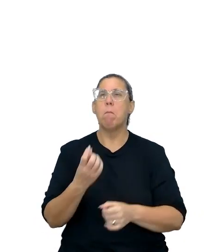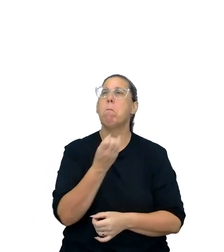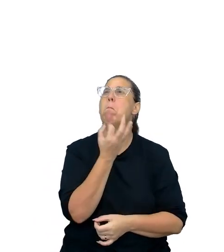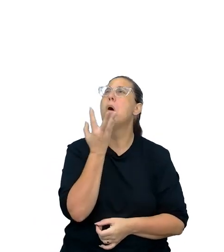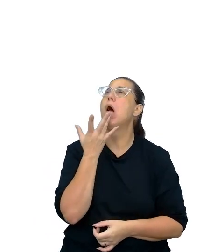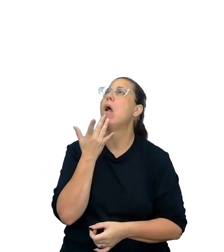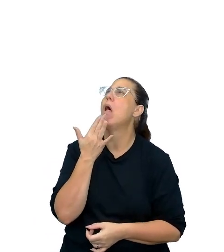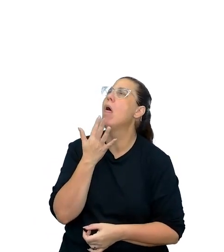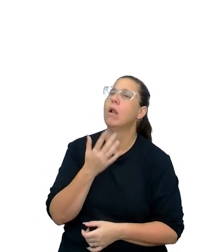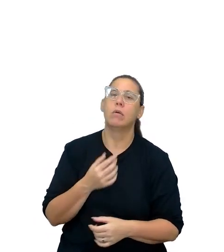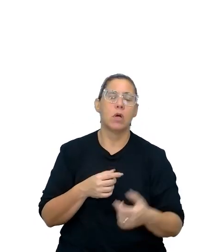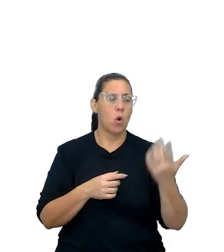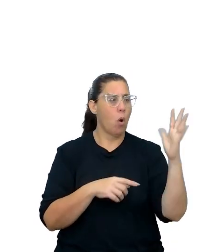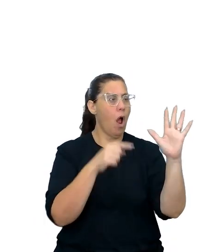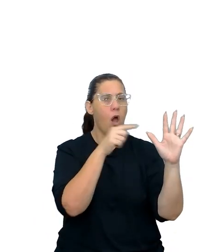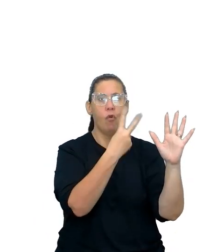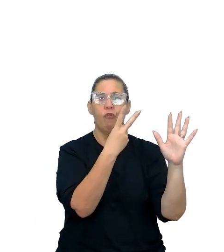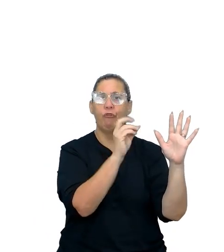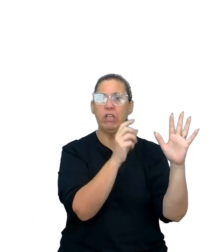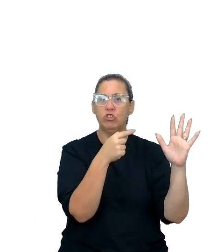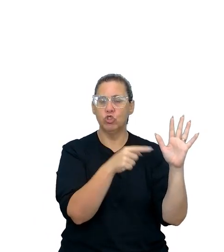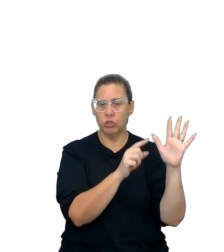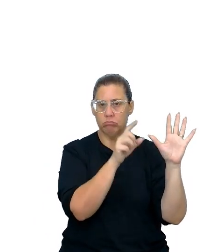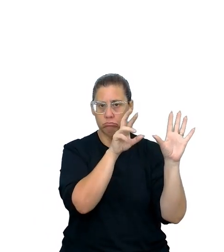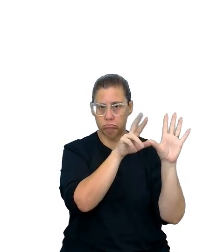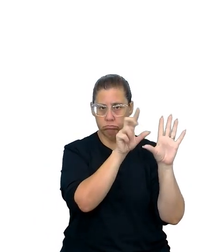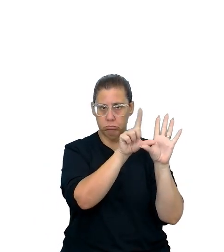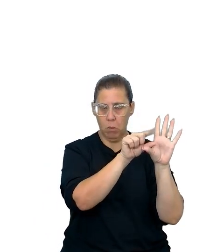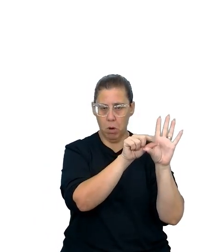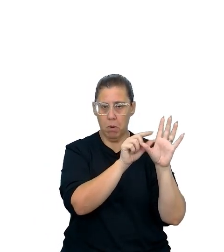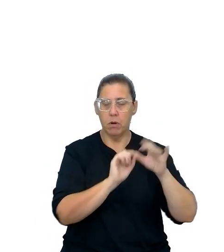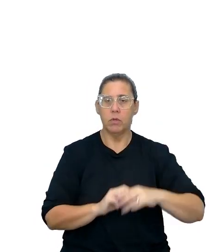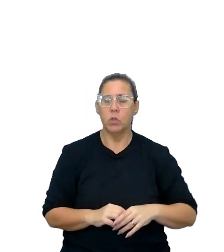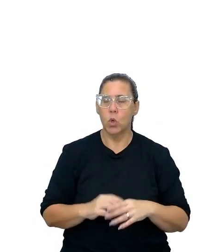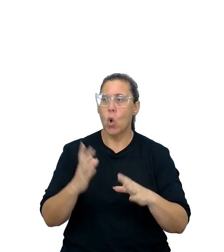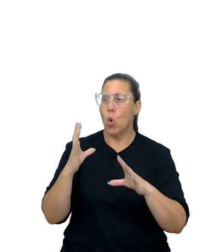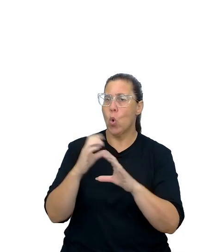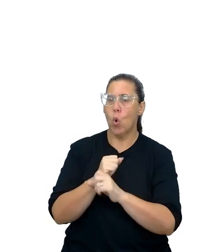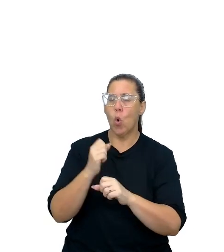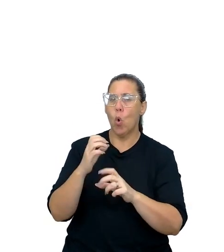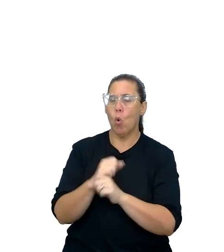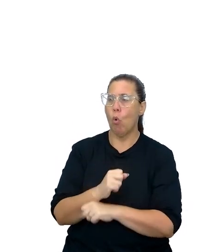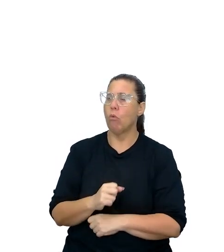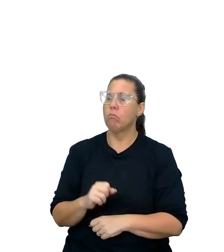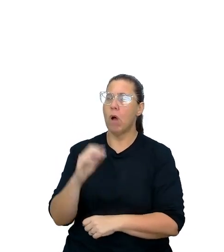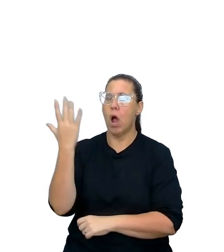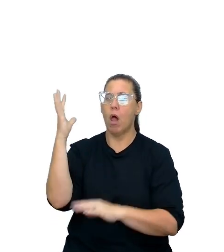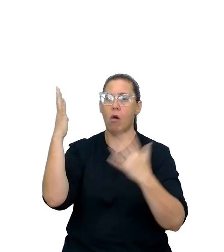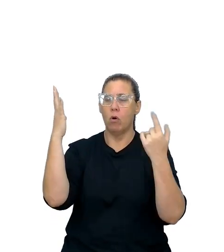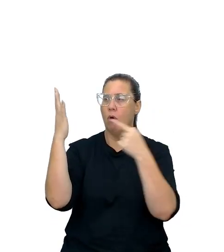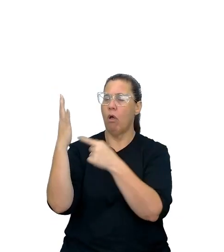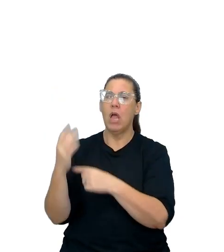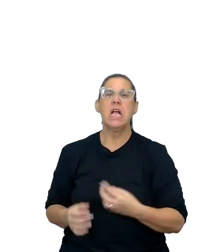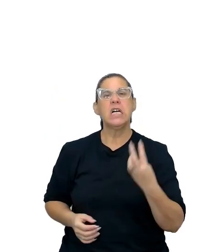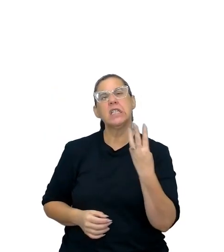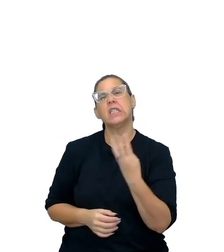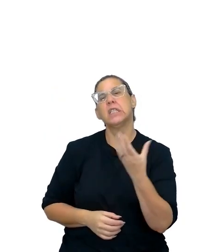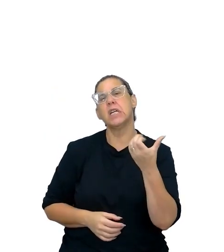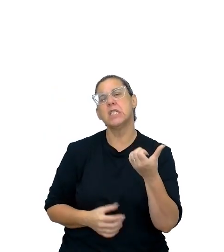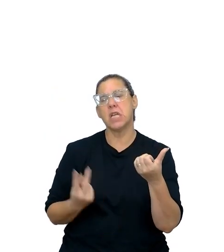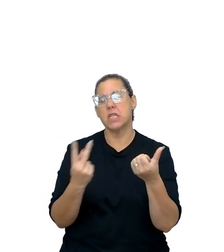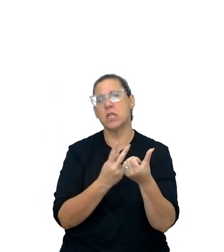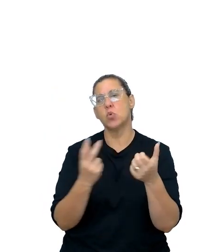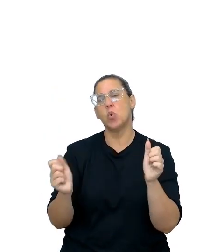delas em uma árvore. No total, ela disse que contou 36 andorinhas. Quantas